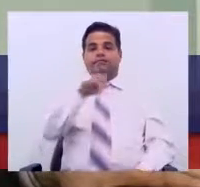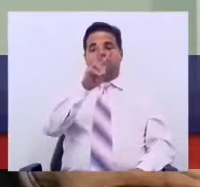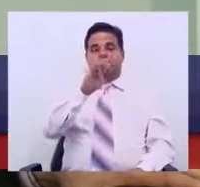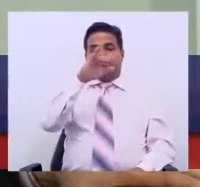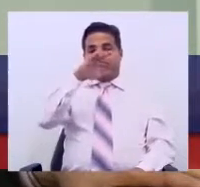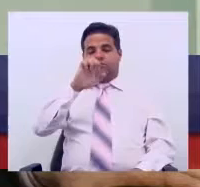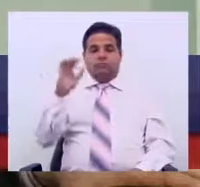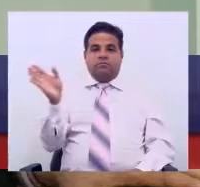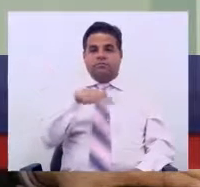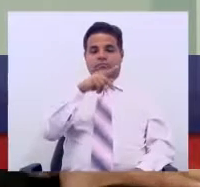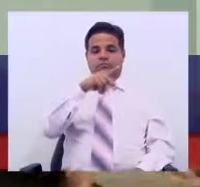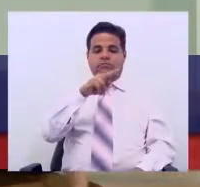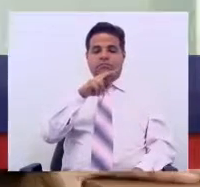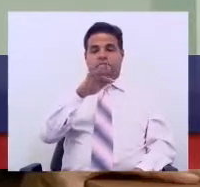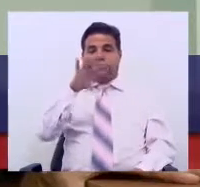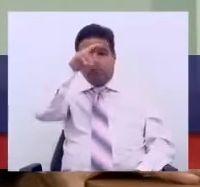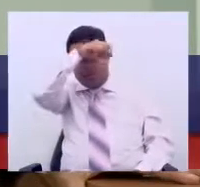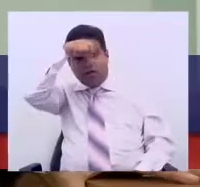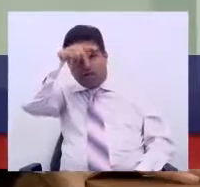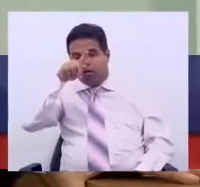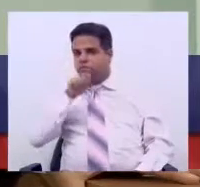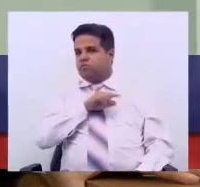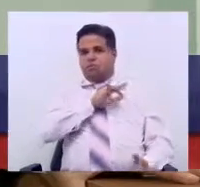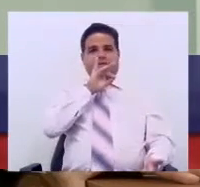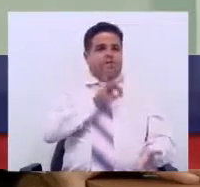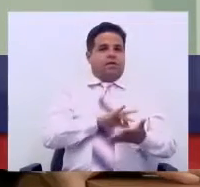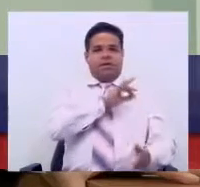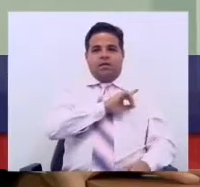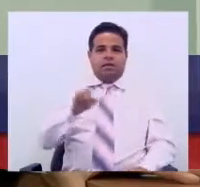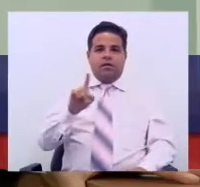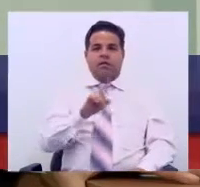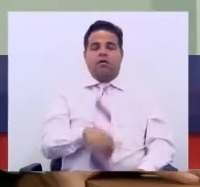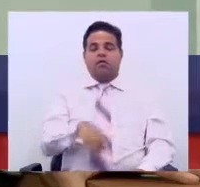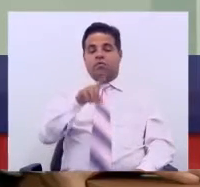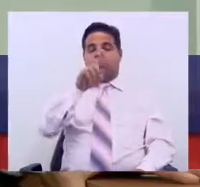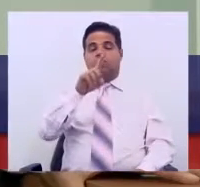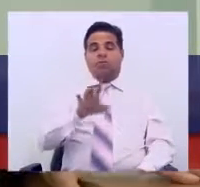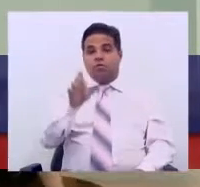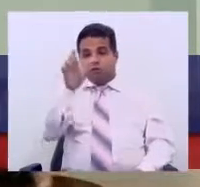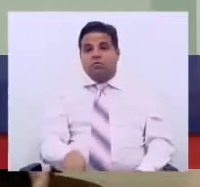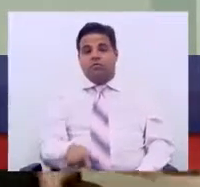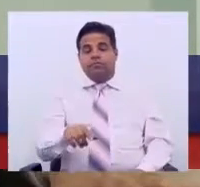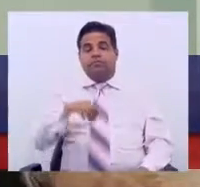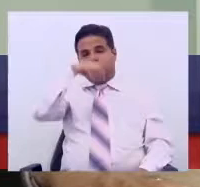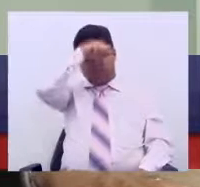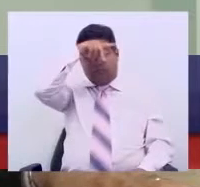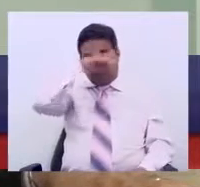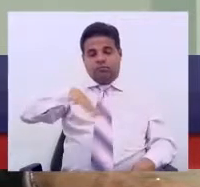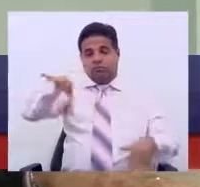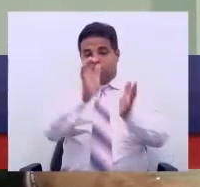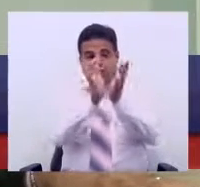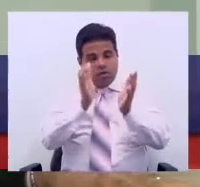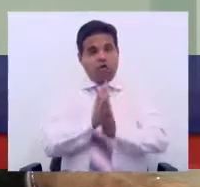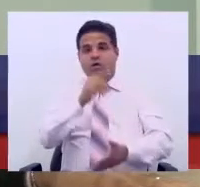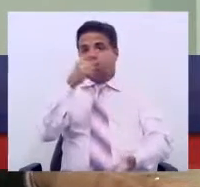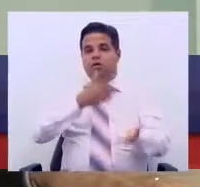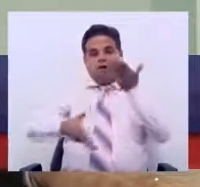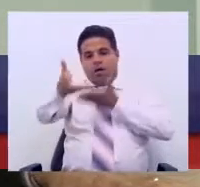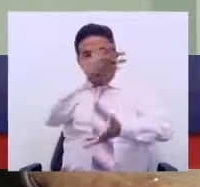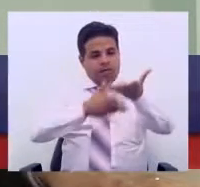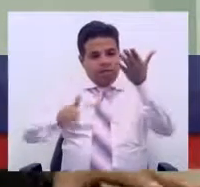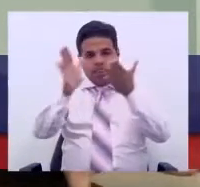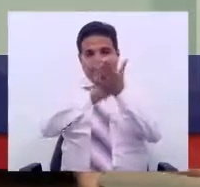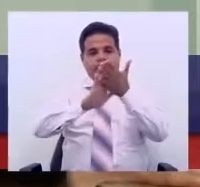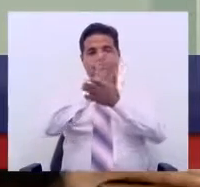em 16%. Isso não é verdadeiro. O Democrata, nosso Partido Democrata, não compactuaria, como